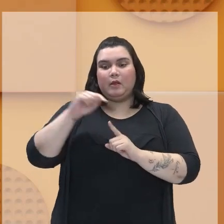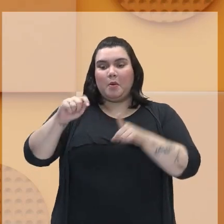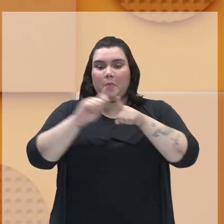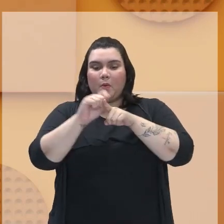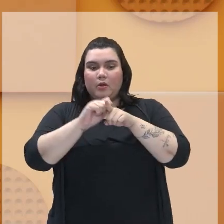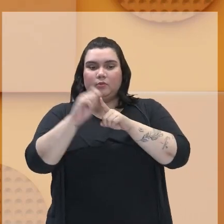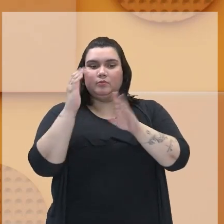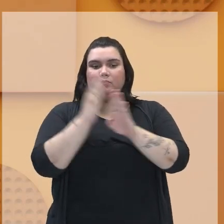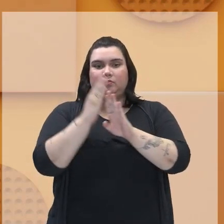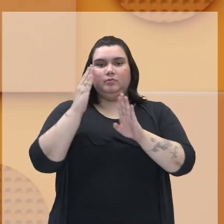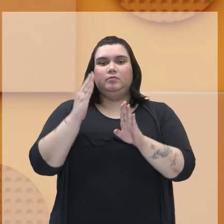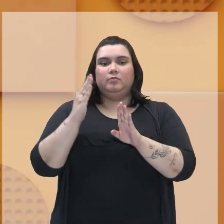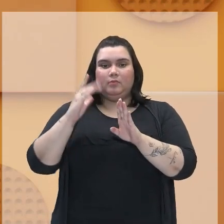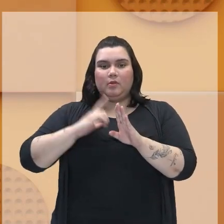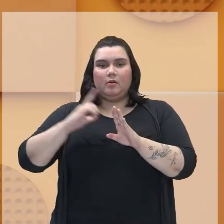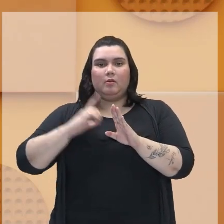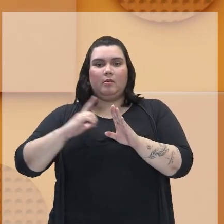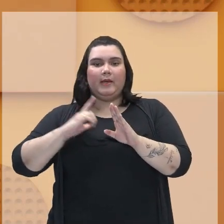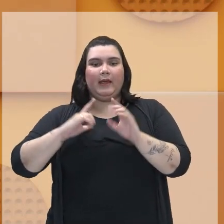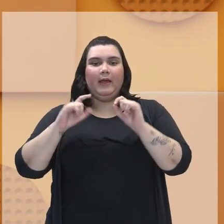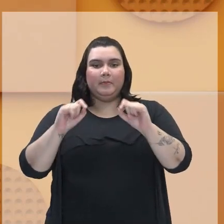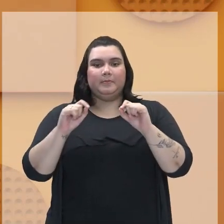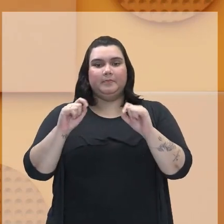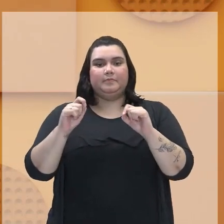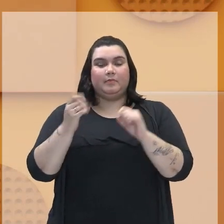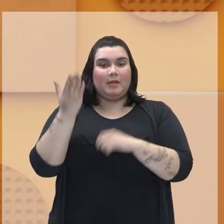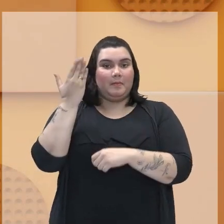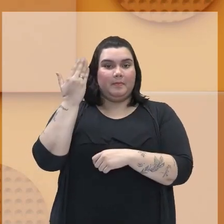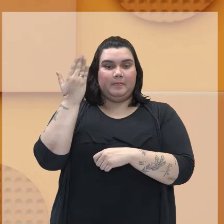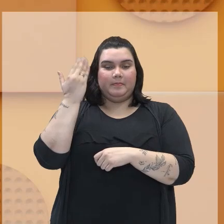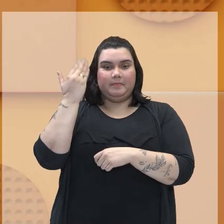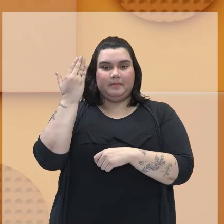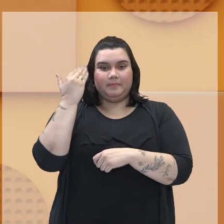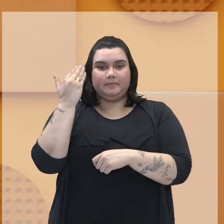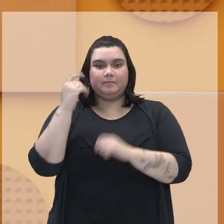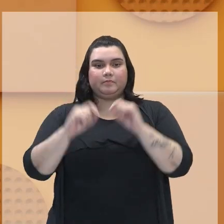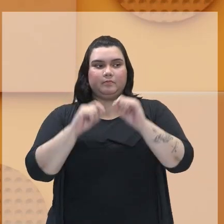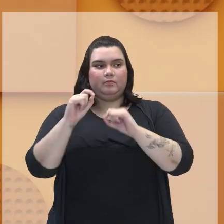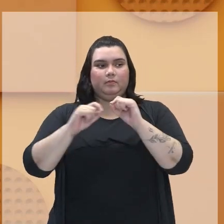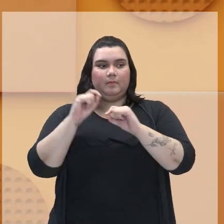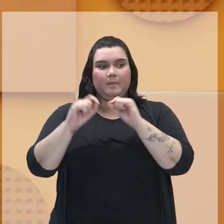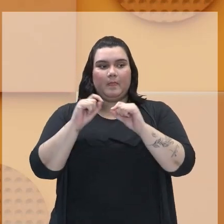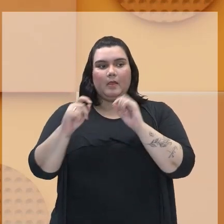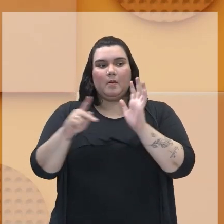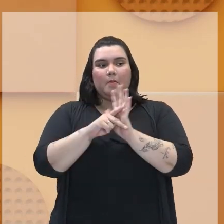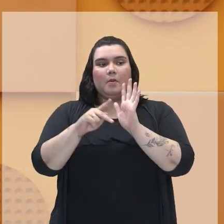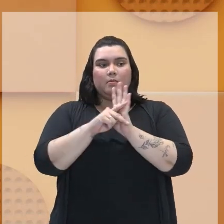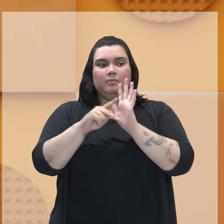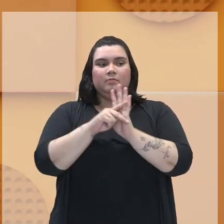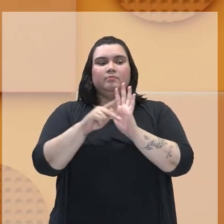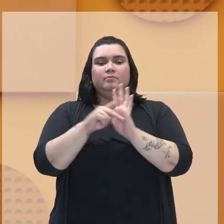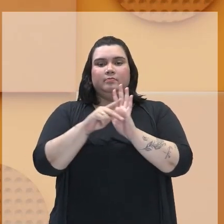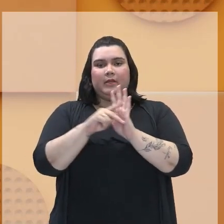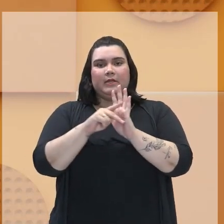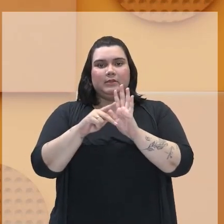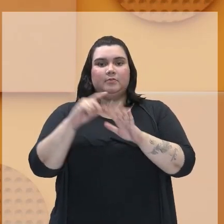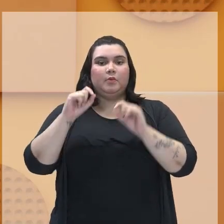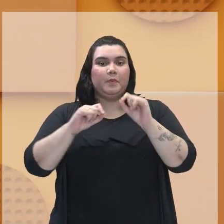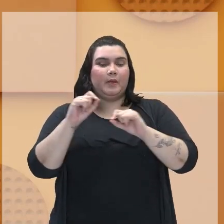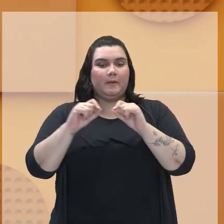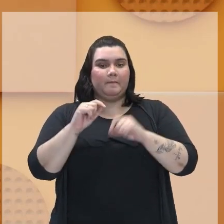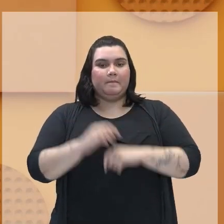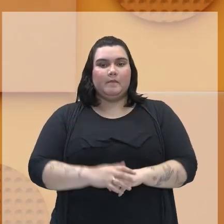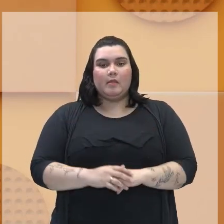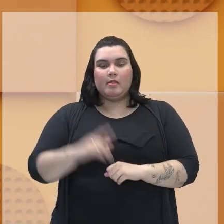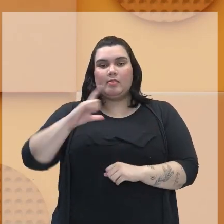ela já era conhecida já pelos indígenas há muito tempo atrás, mas é a partir desse momento que se passa a enxergar ela